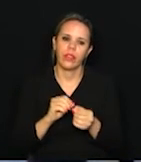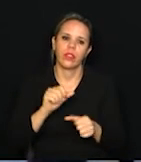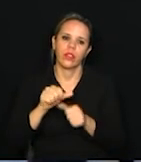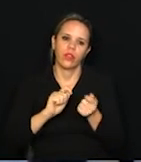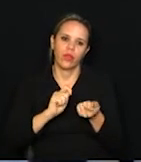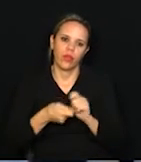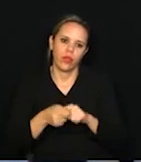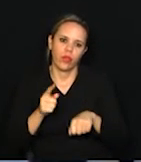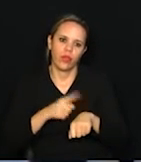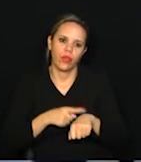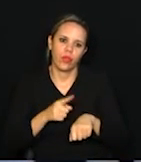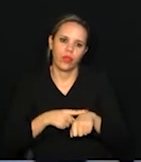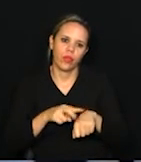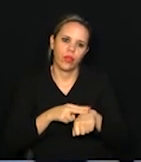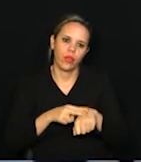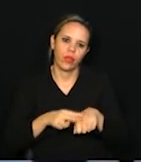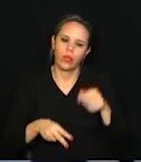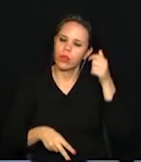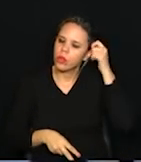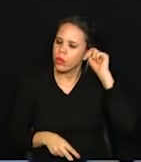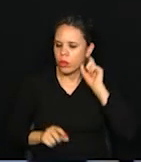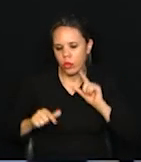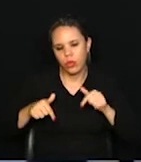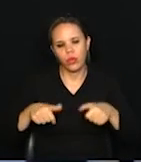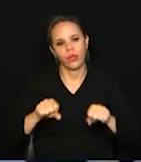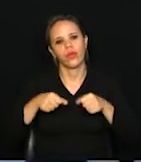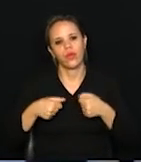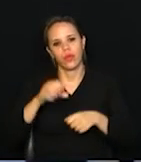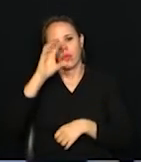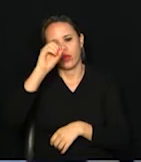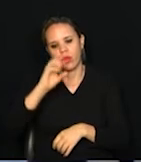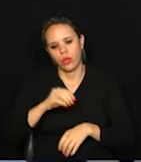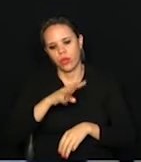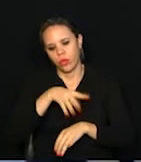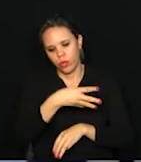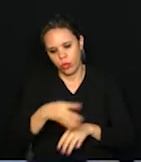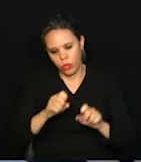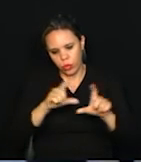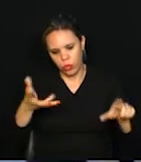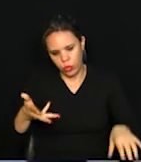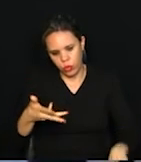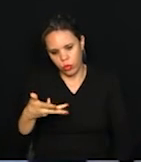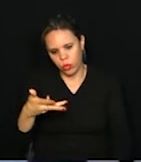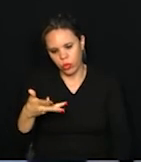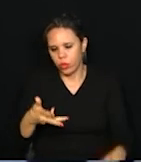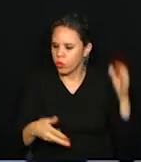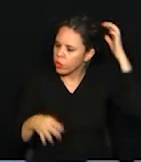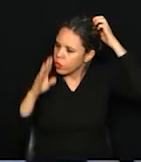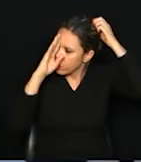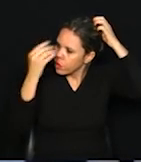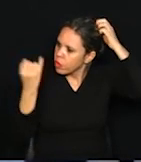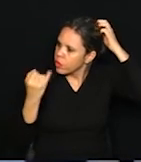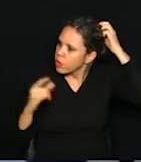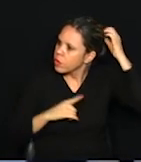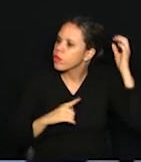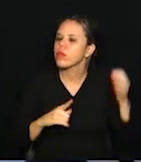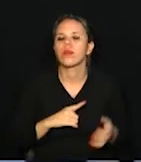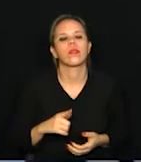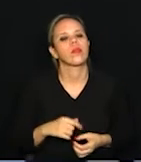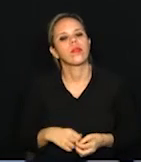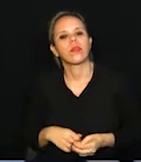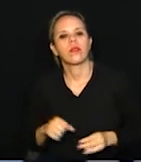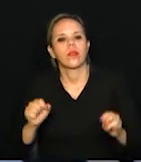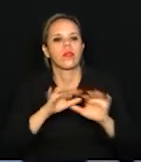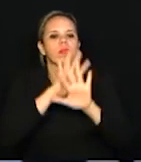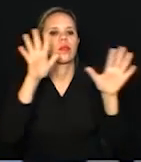alterações do tempo de verde, reforçamos a sinalização de velocidade, porque é fundamental que tenha